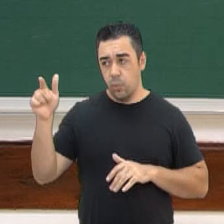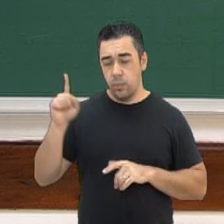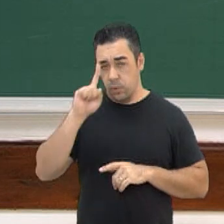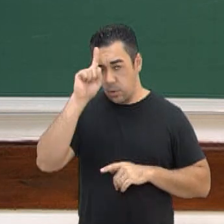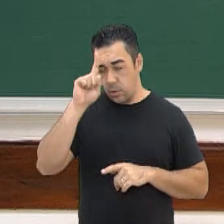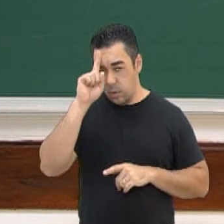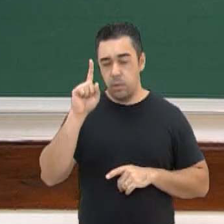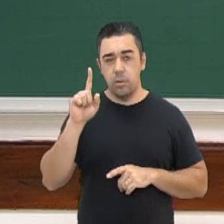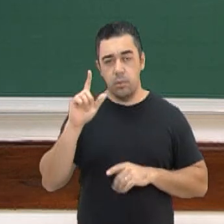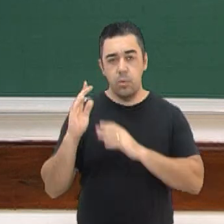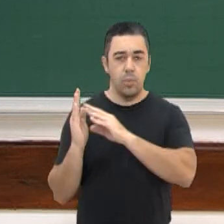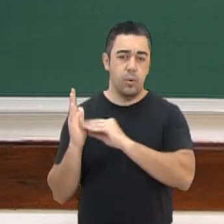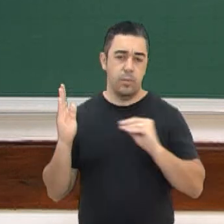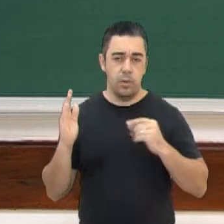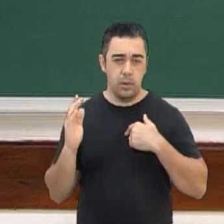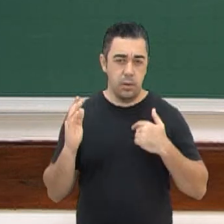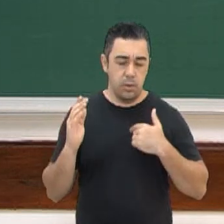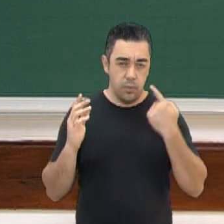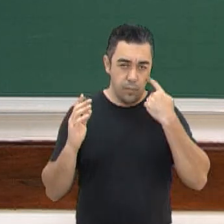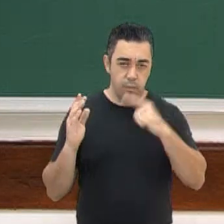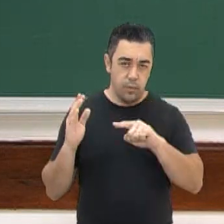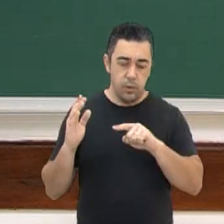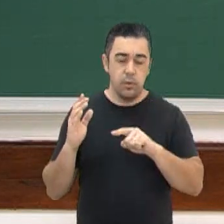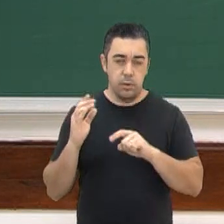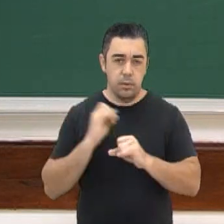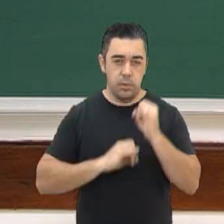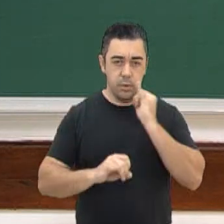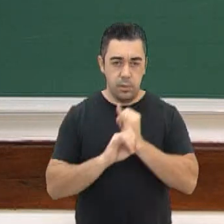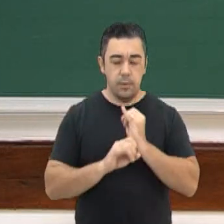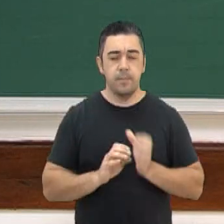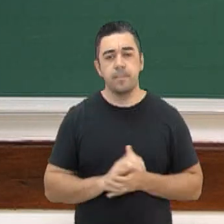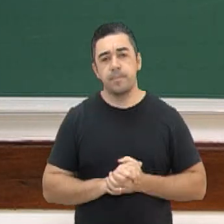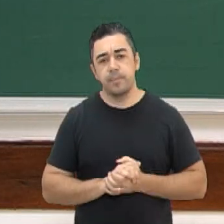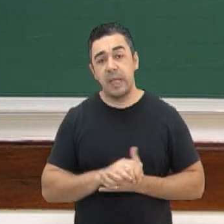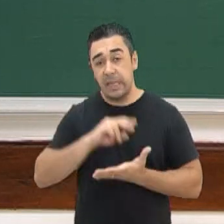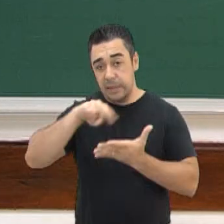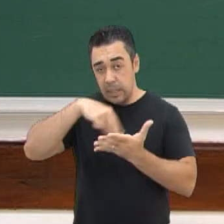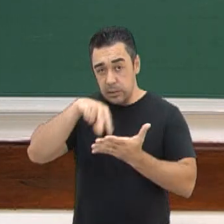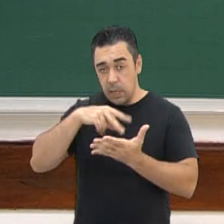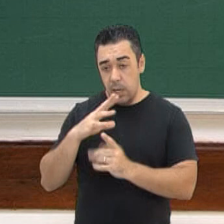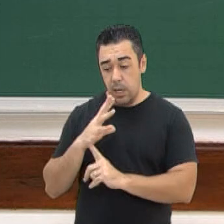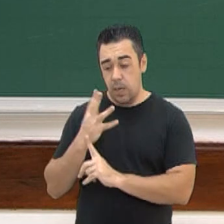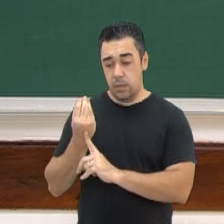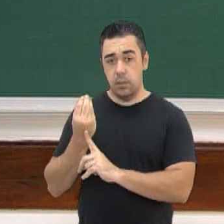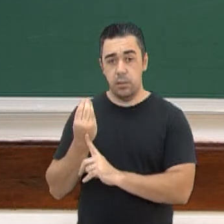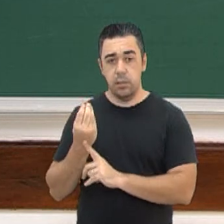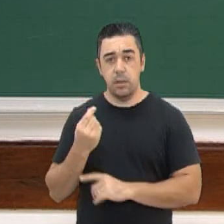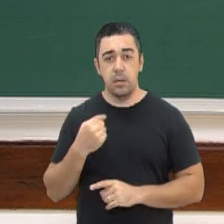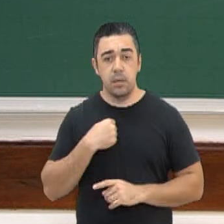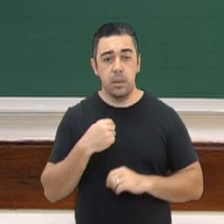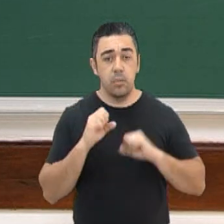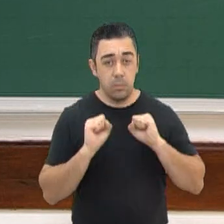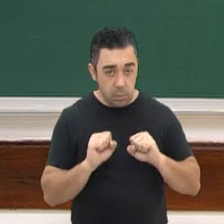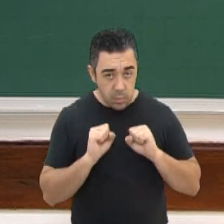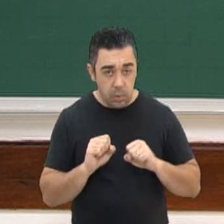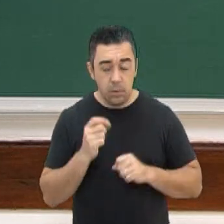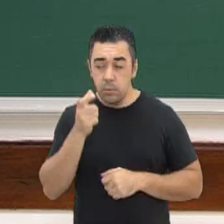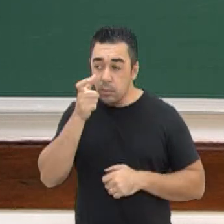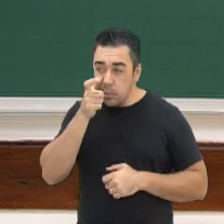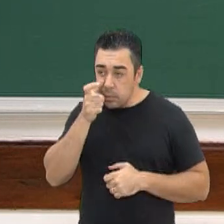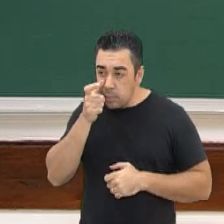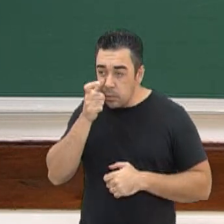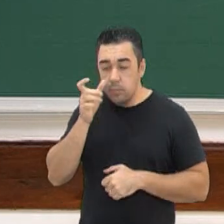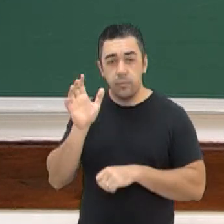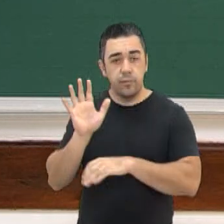por uma coreografia que você viu na internet. Dança como arte, você pode sim assistir